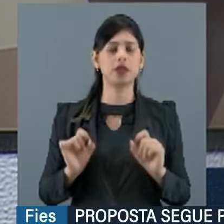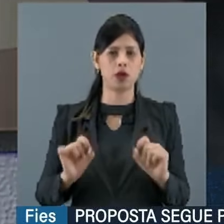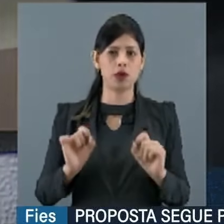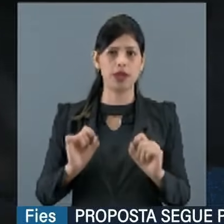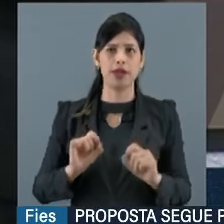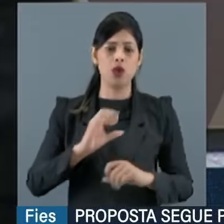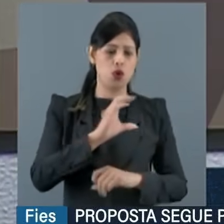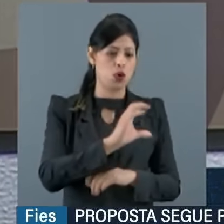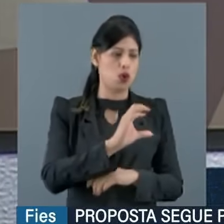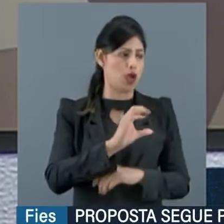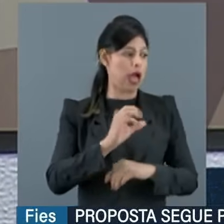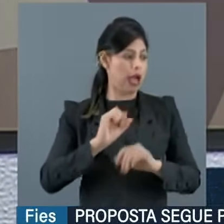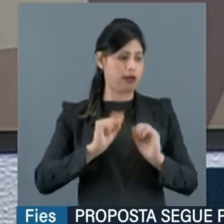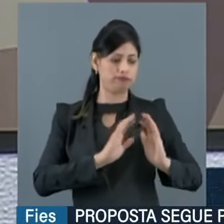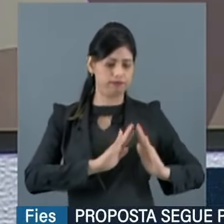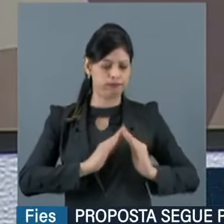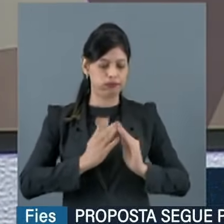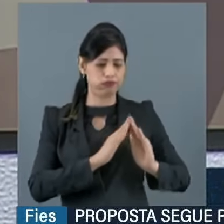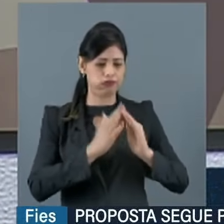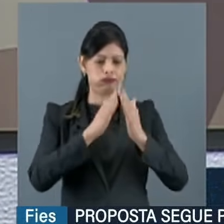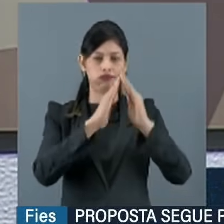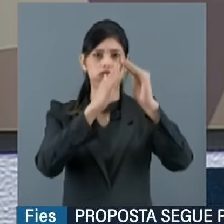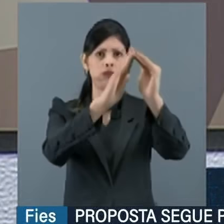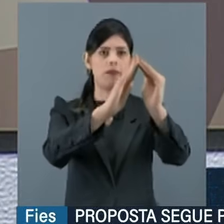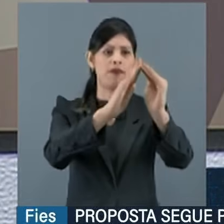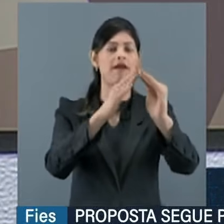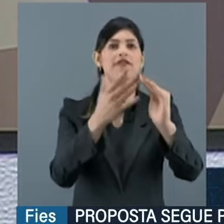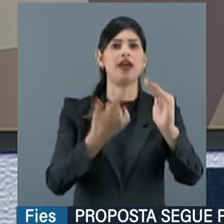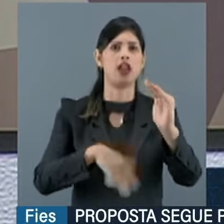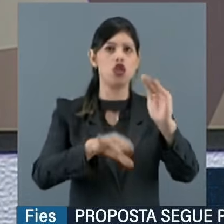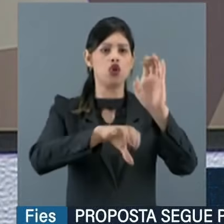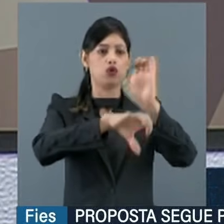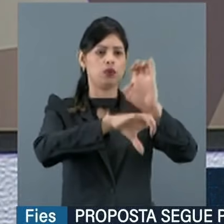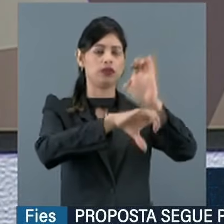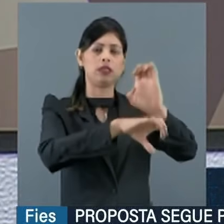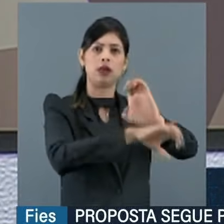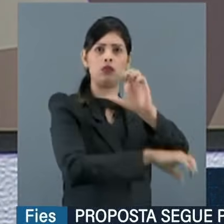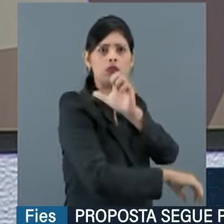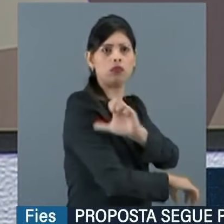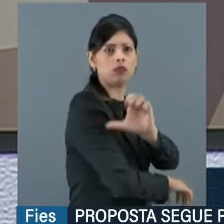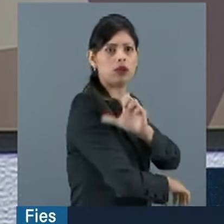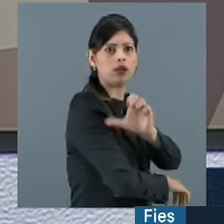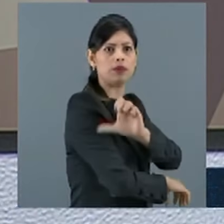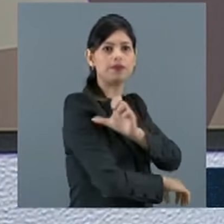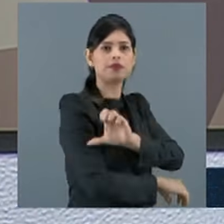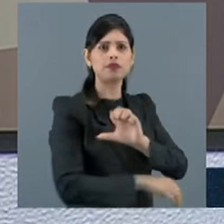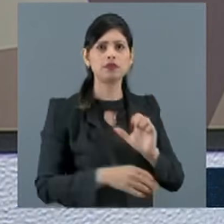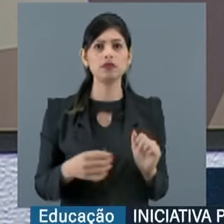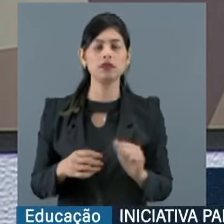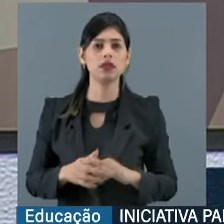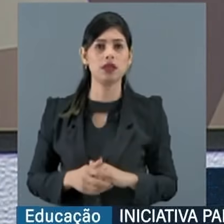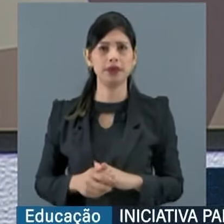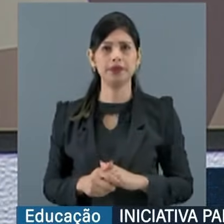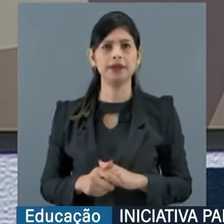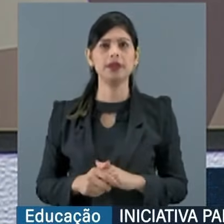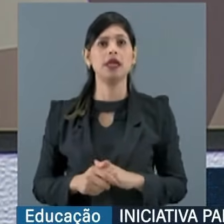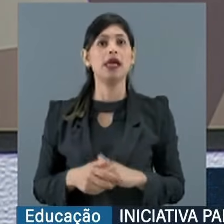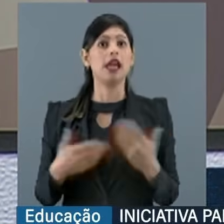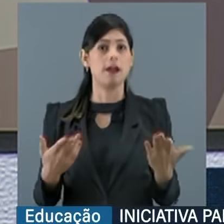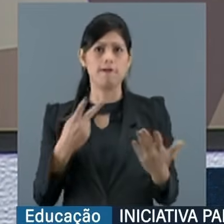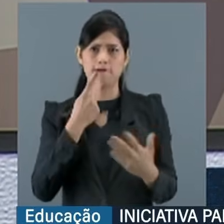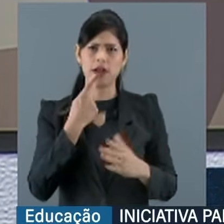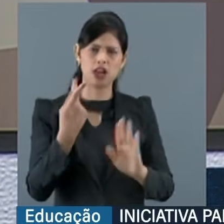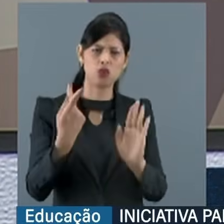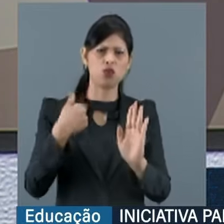os ofícios e todas as senhoras e os senhores, assim como eu, conhecemos bem a realidade brasileira. Dizem que eu subi o